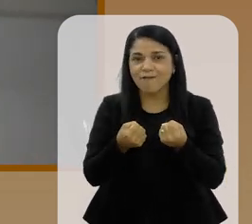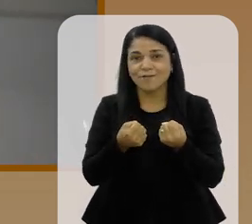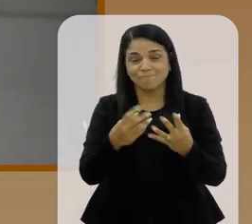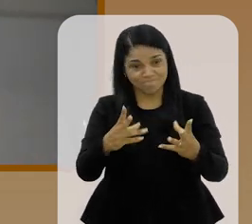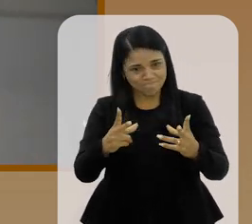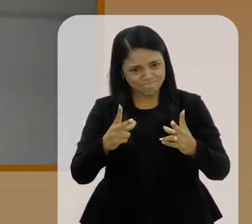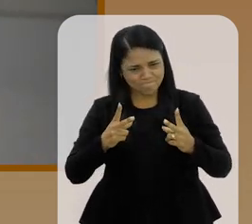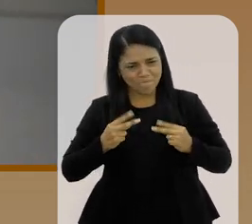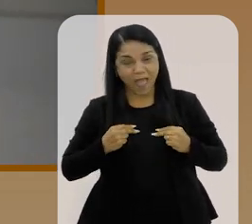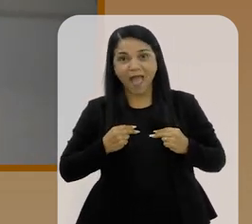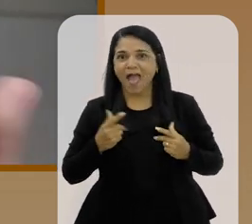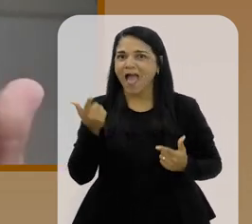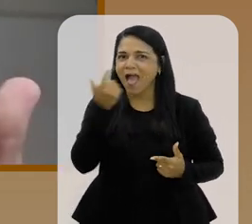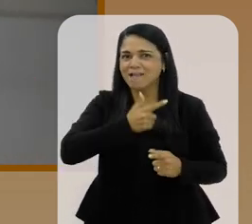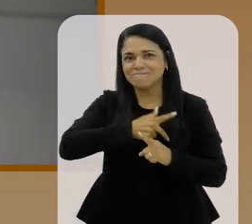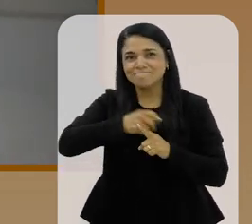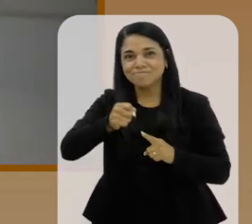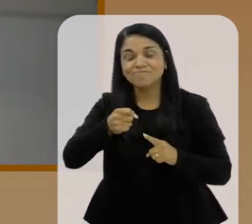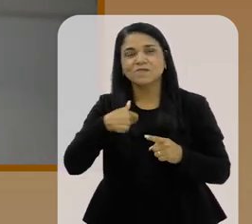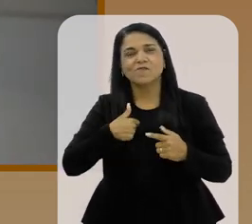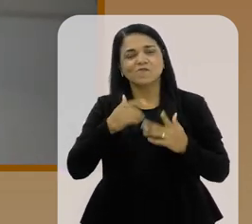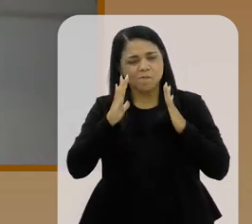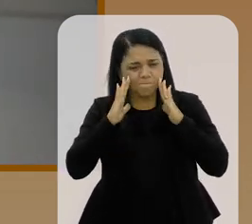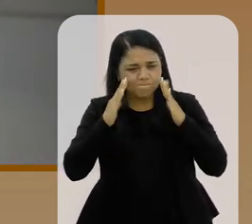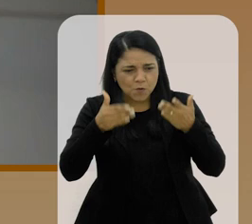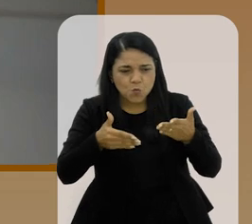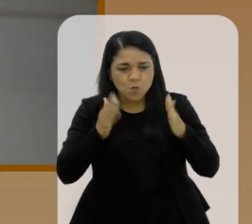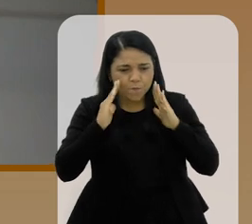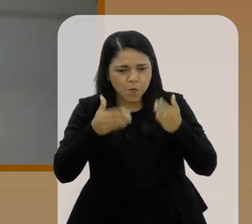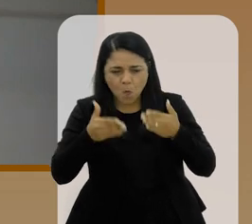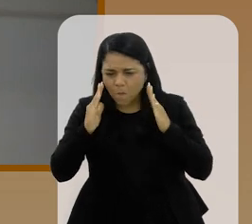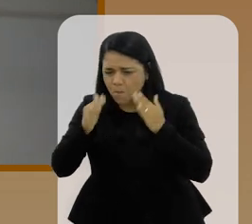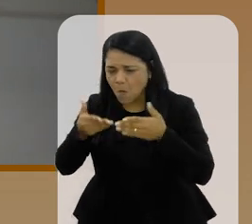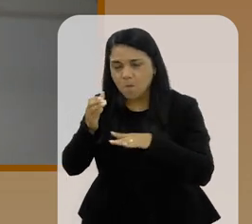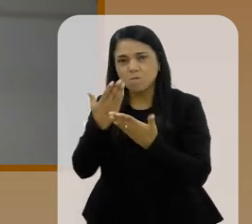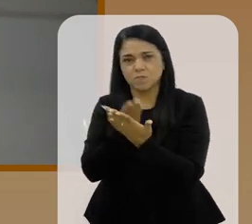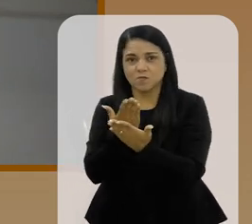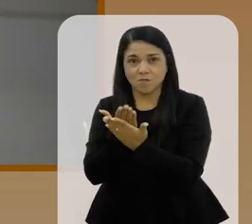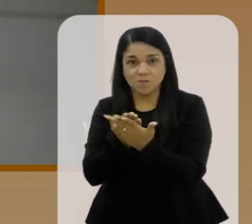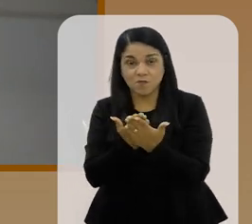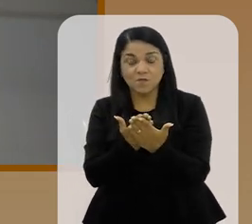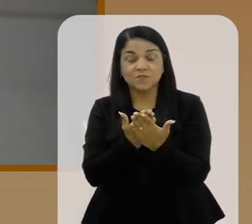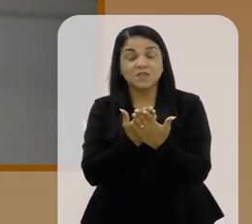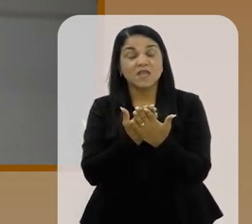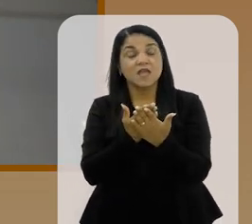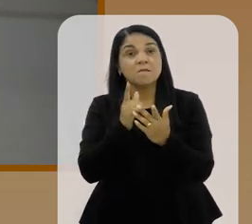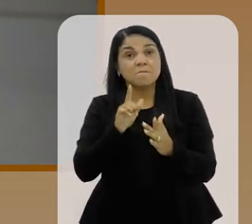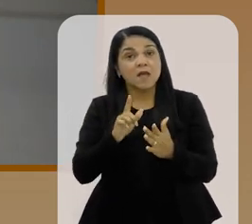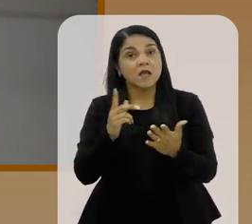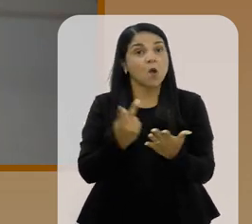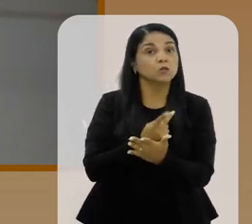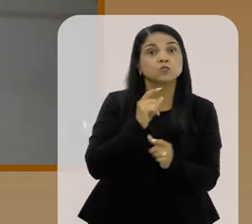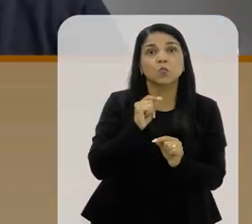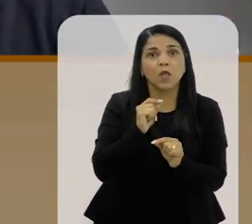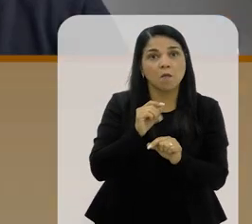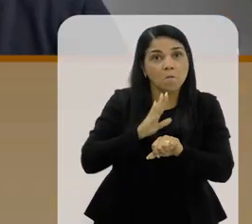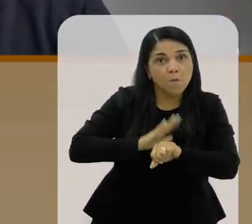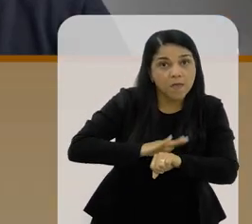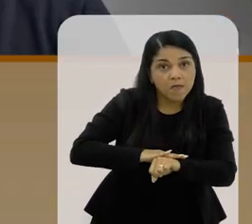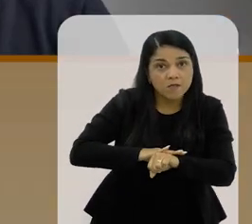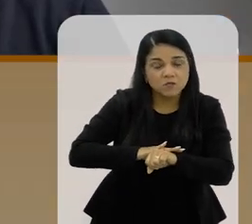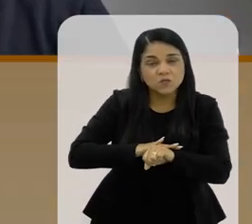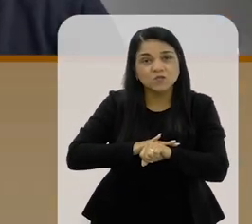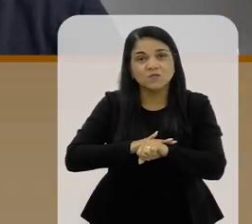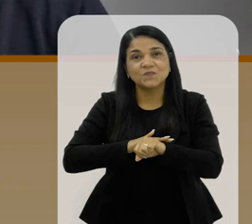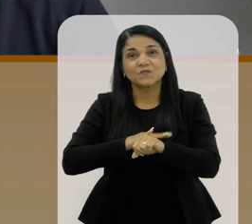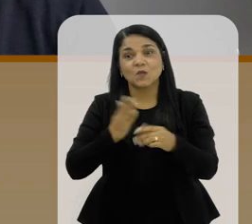recompensador, e fiquei trabalhando, fazendo isso, né, me dedicando em parte a isso. Mas o que aconteceu nesse momento é que